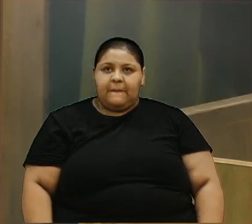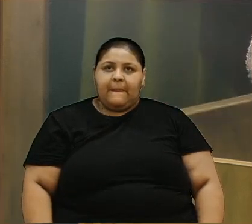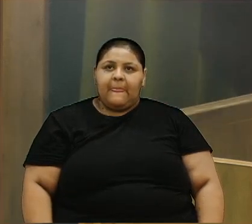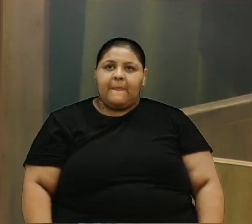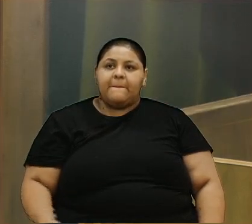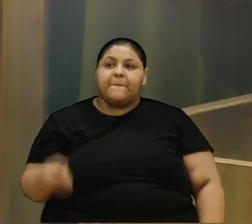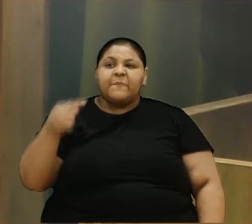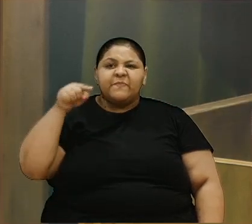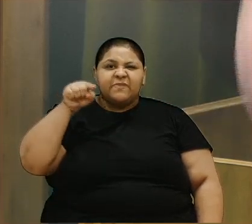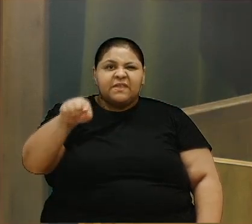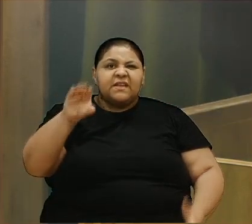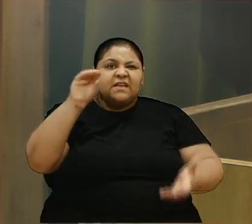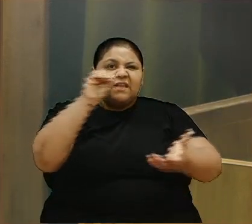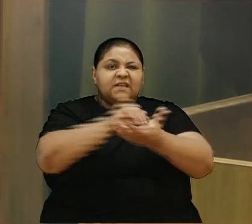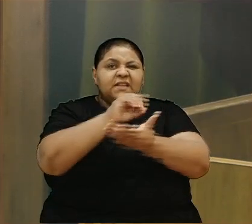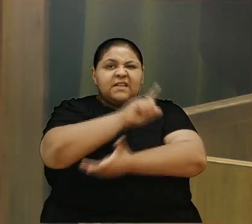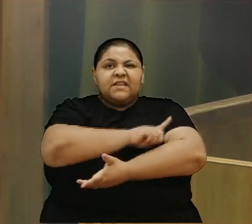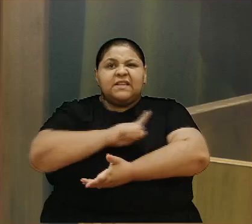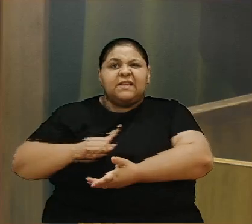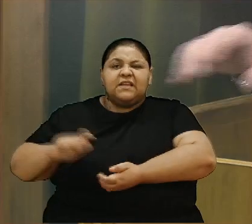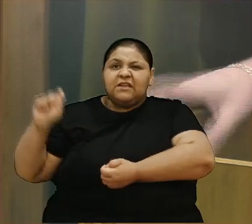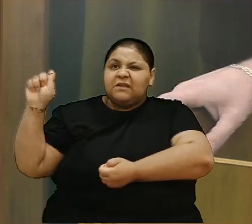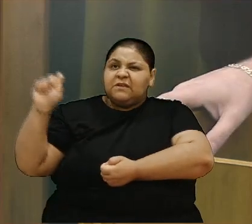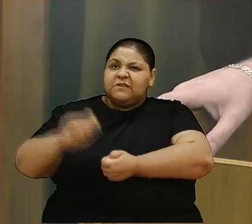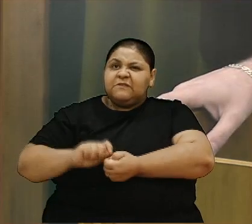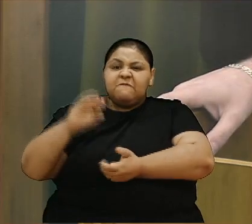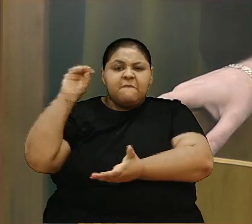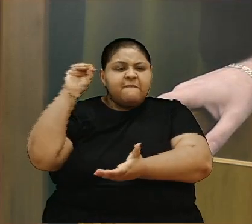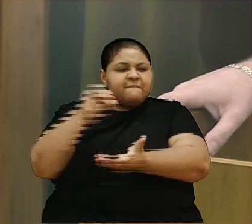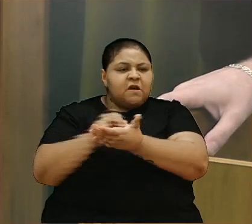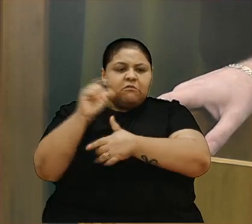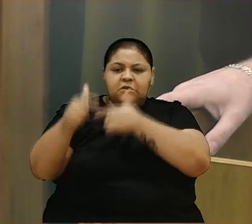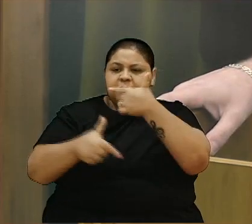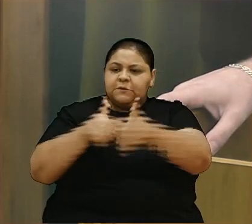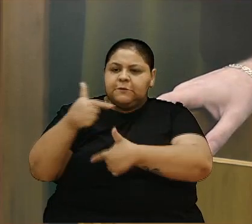Esse desgoverno faz um desserviço à população.